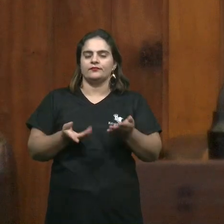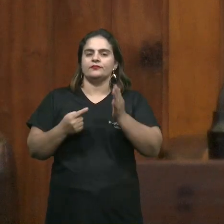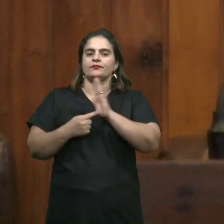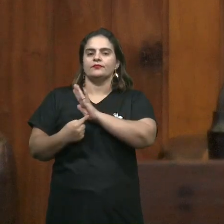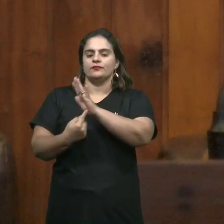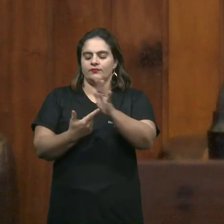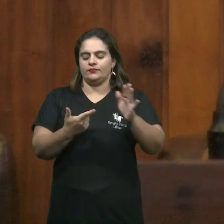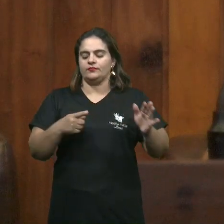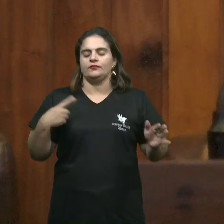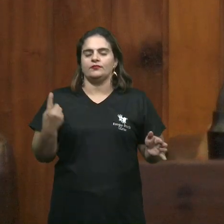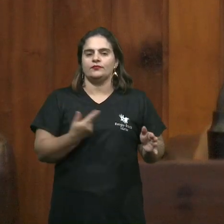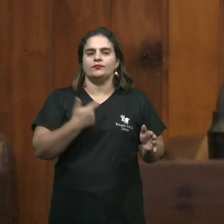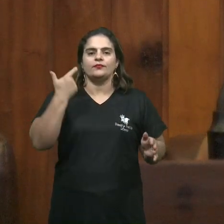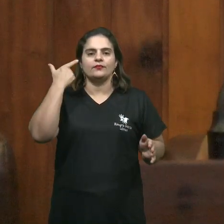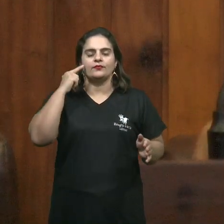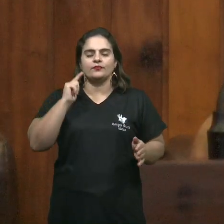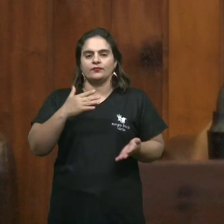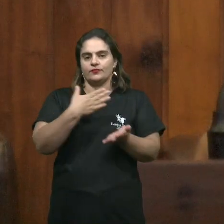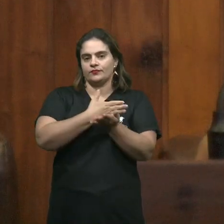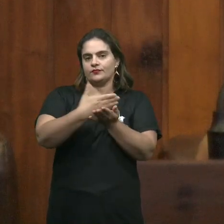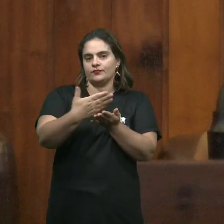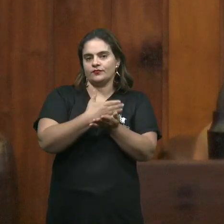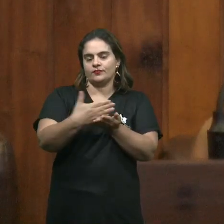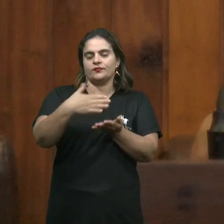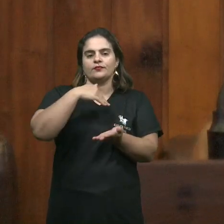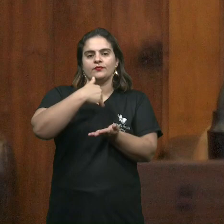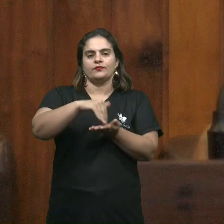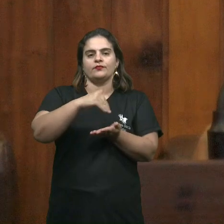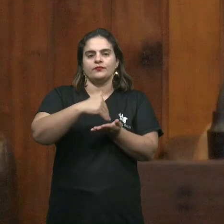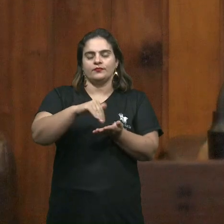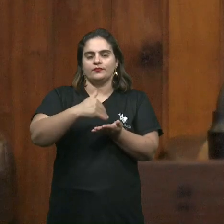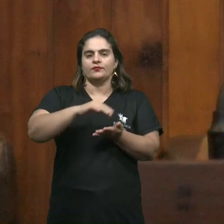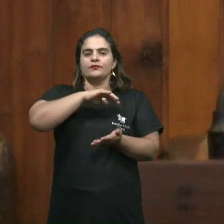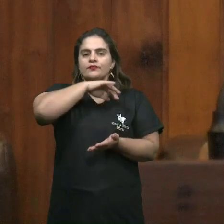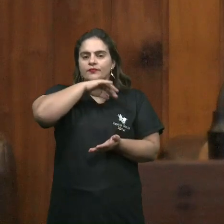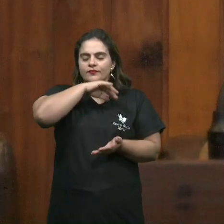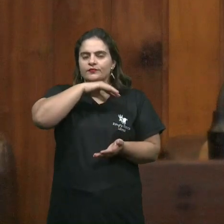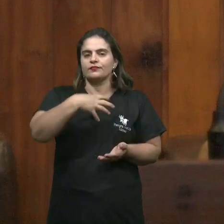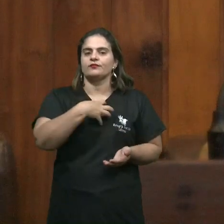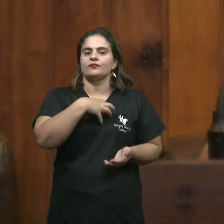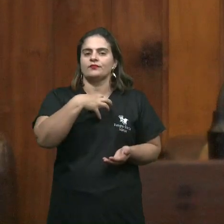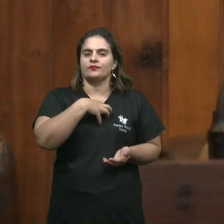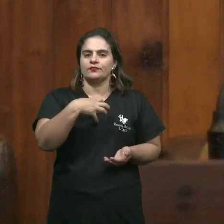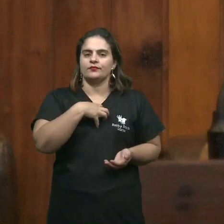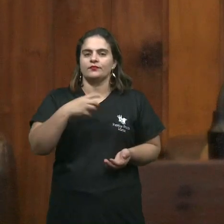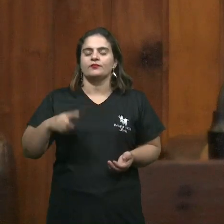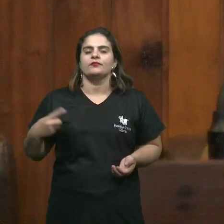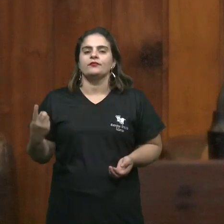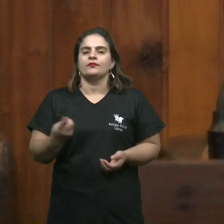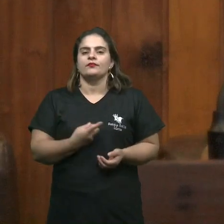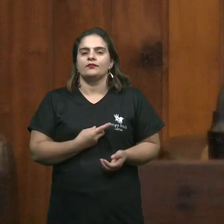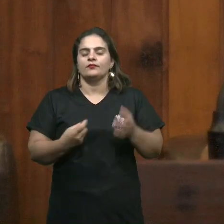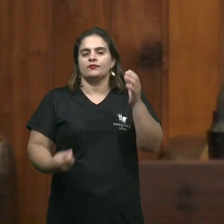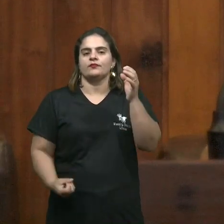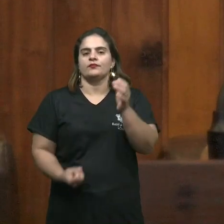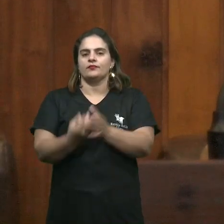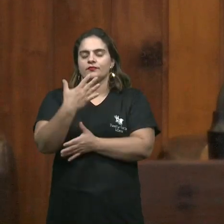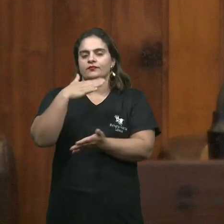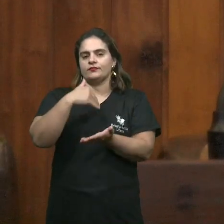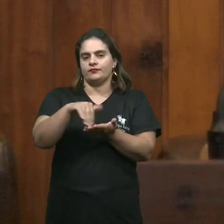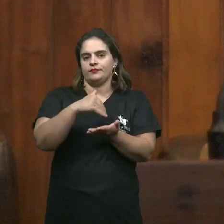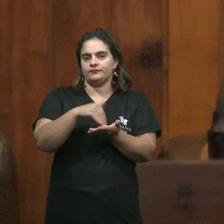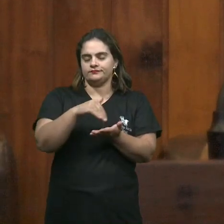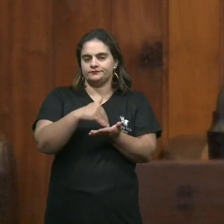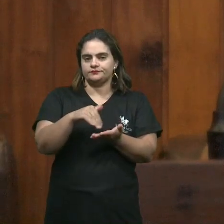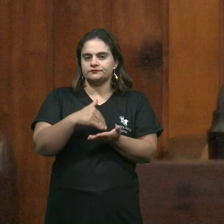consiga dar um pontapé inicial, e, desta forma, não só a criação da Secretaria, e aqui